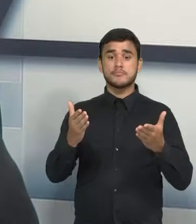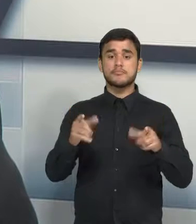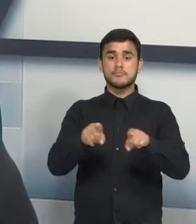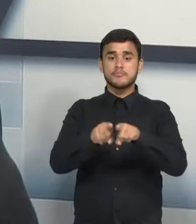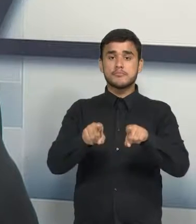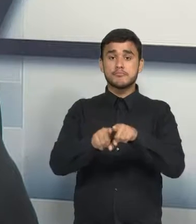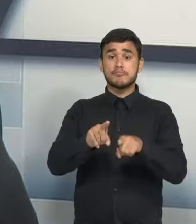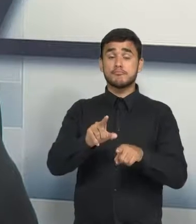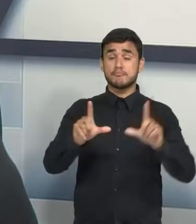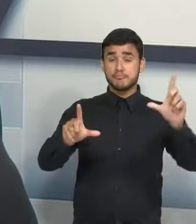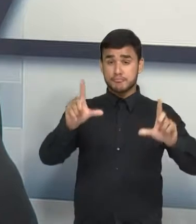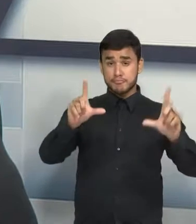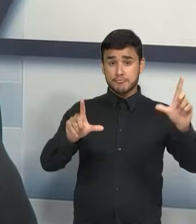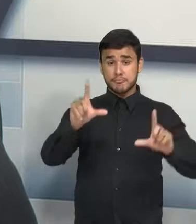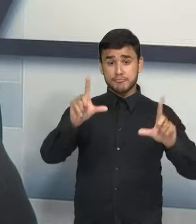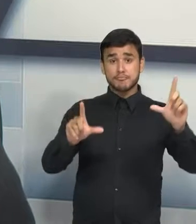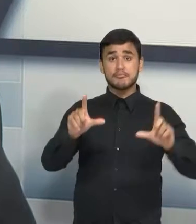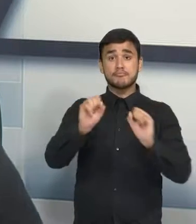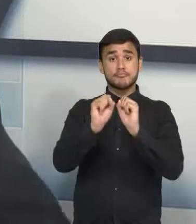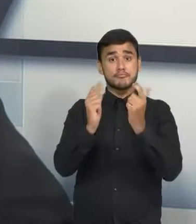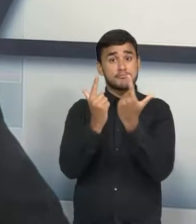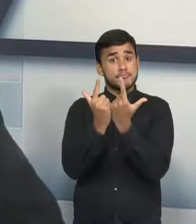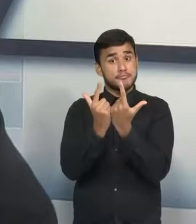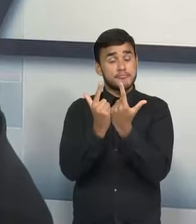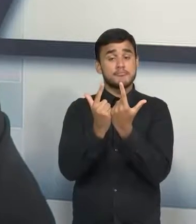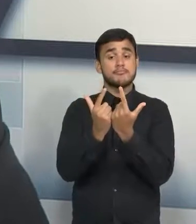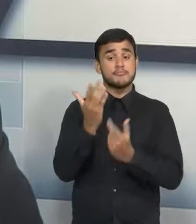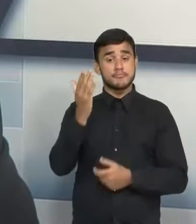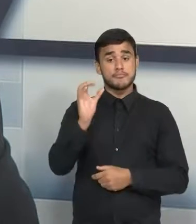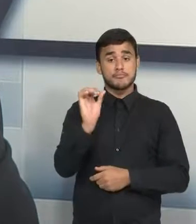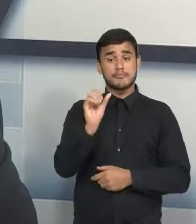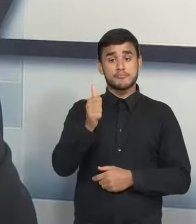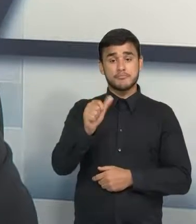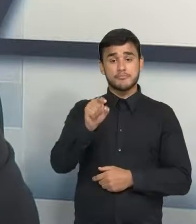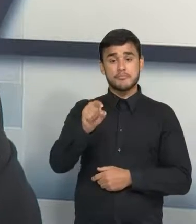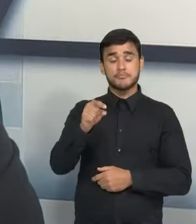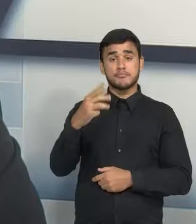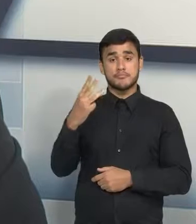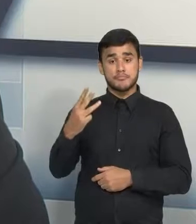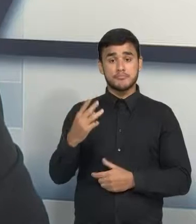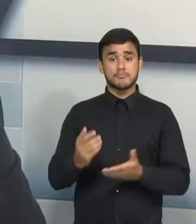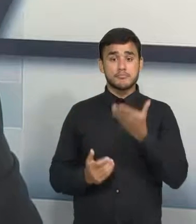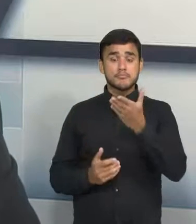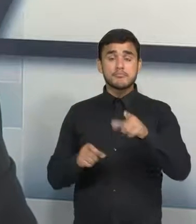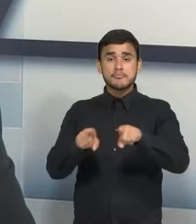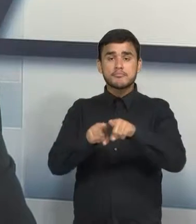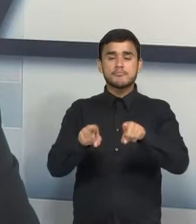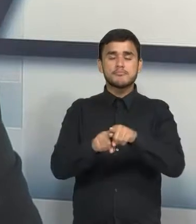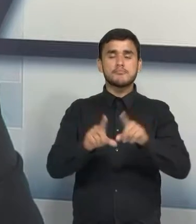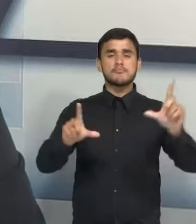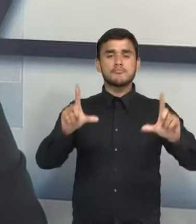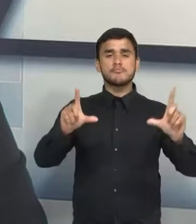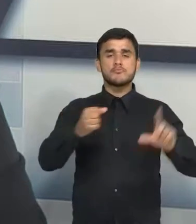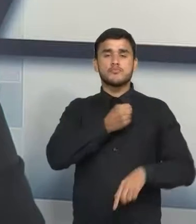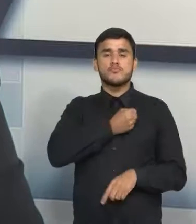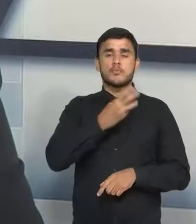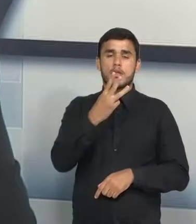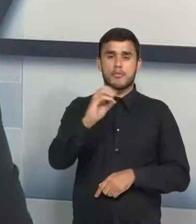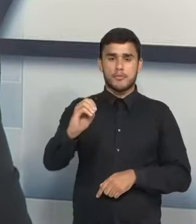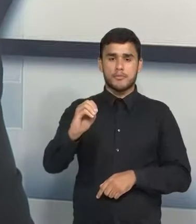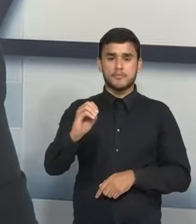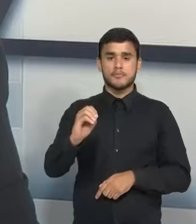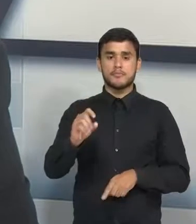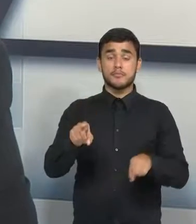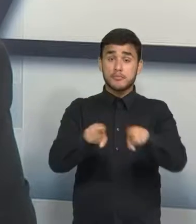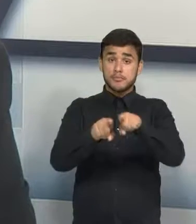TV Assembleia, canal 61.3. A TV Assembleia você vê também no canal 30. Esse programa vai aos domingos, pela manhã,